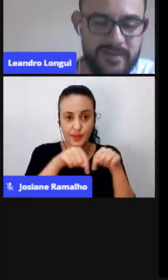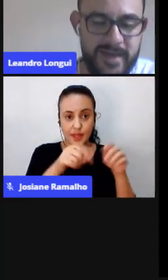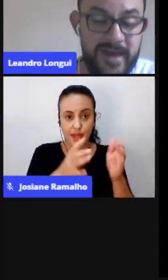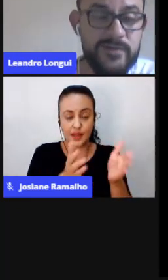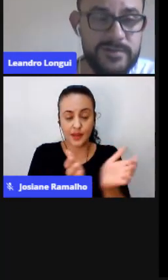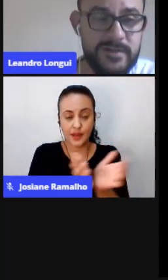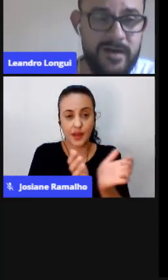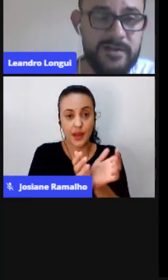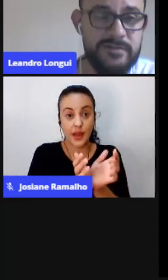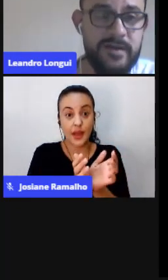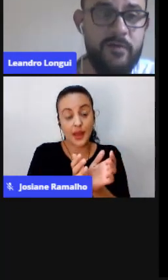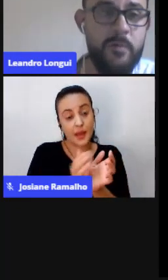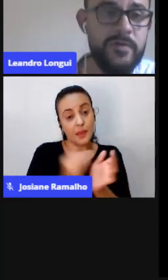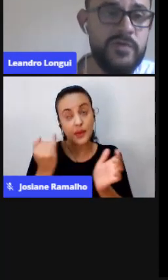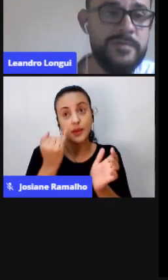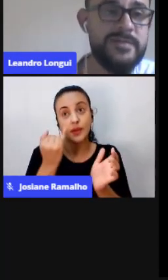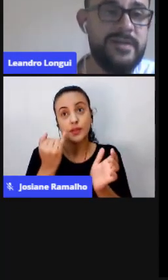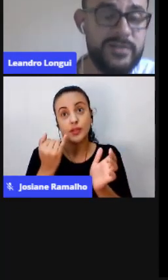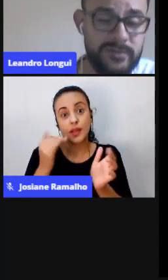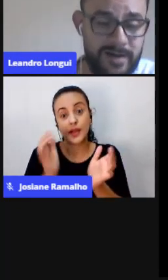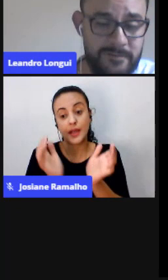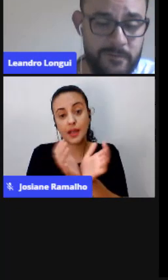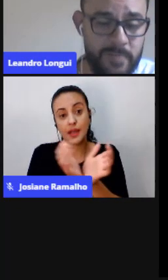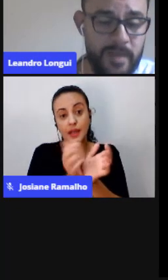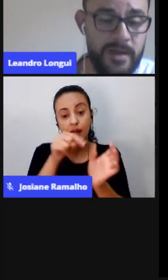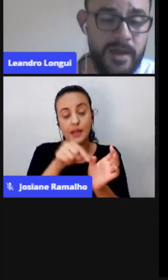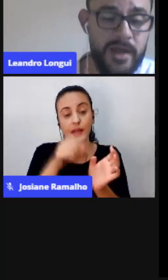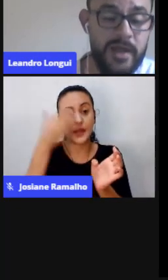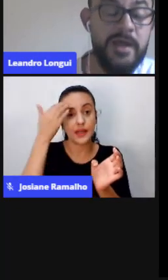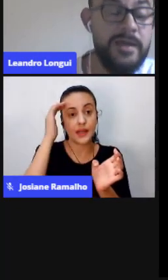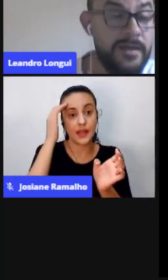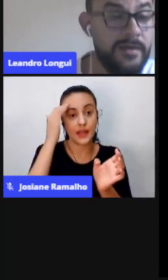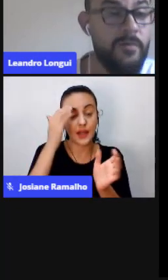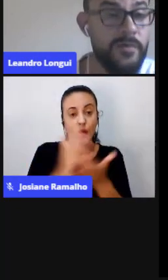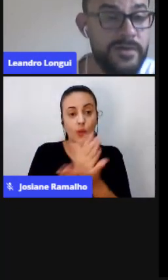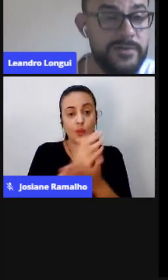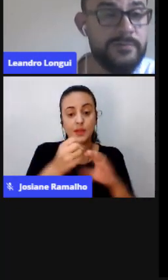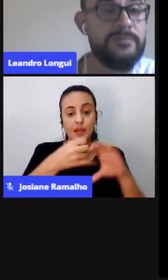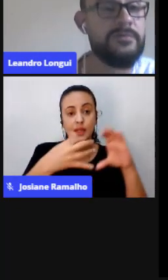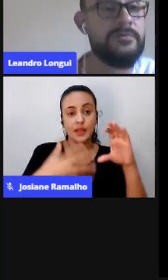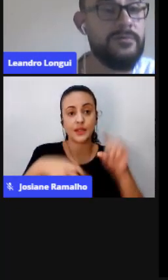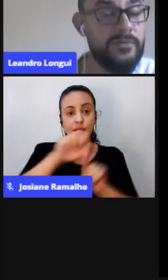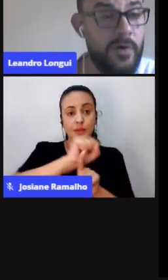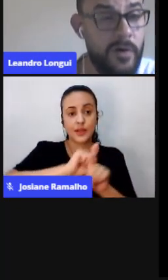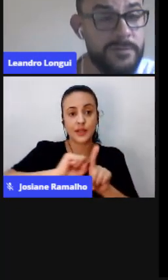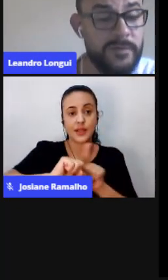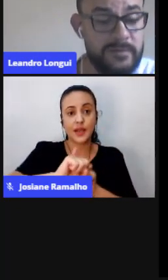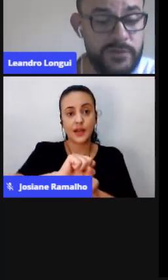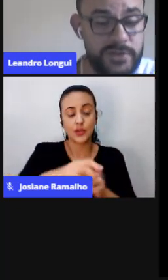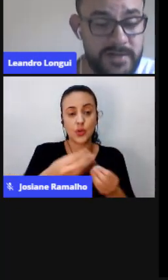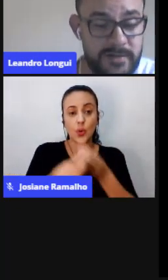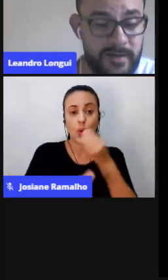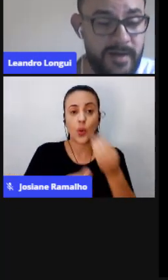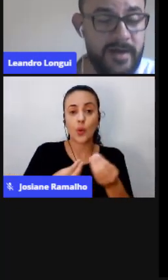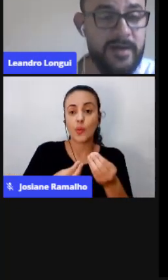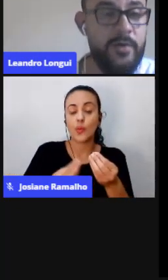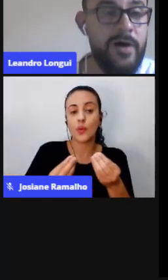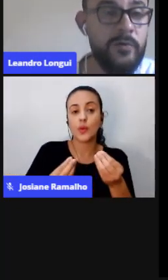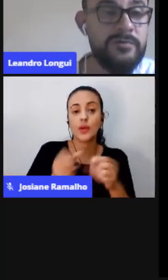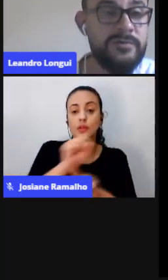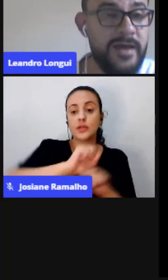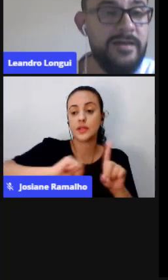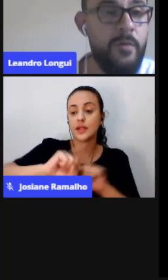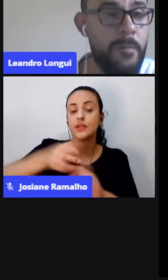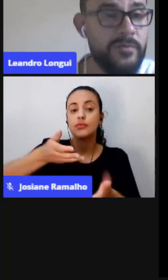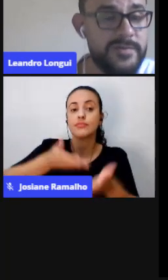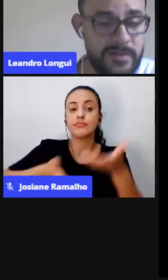da sociedade, daquela sociedade, né? Como que os homens se relacionavam. E, com isso, nós podemos sugerir que